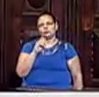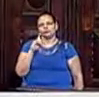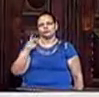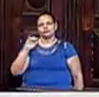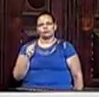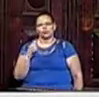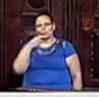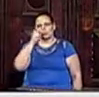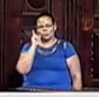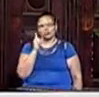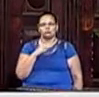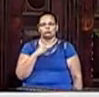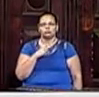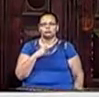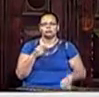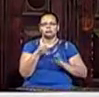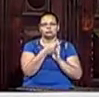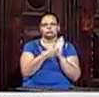uma matéria